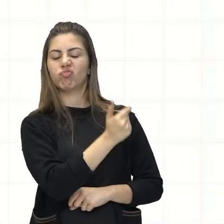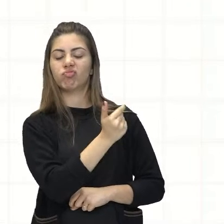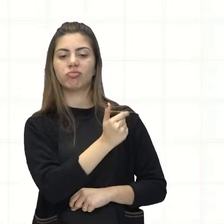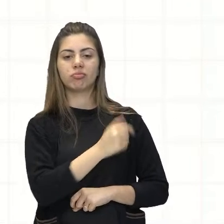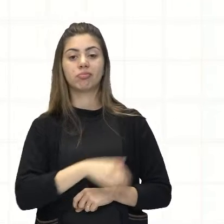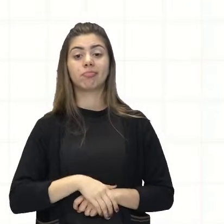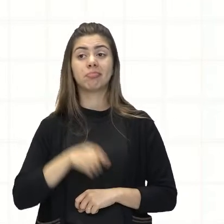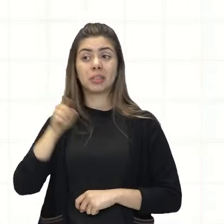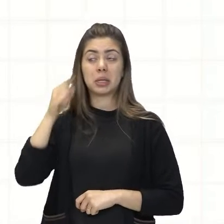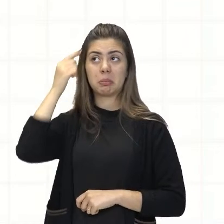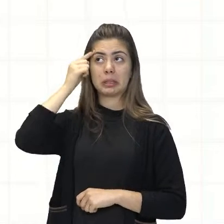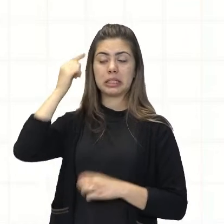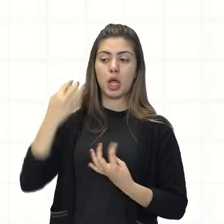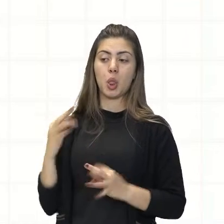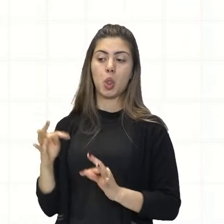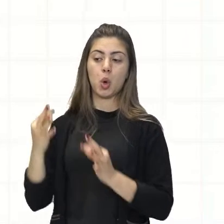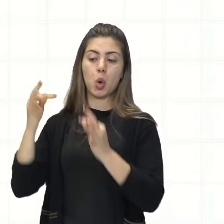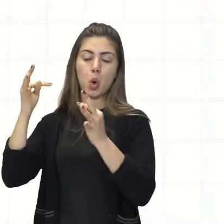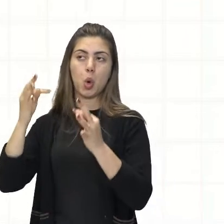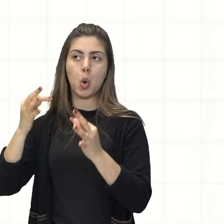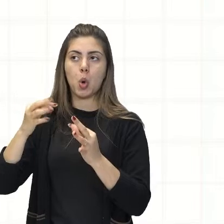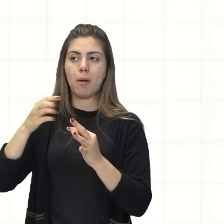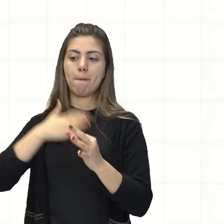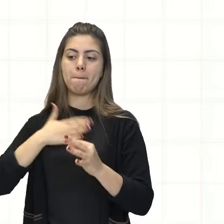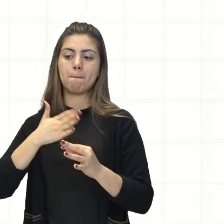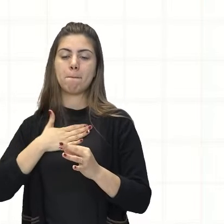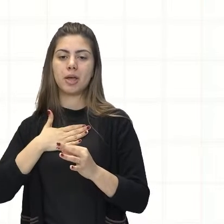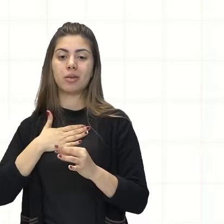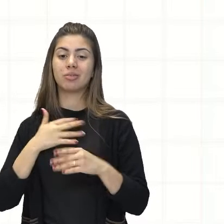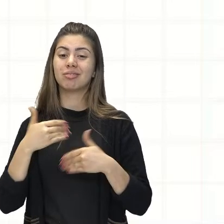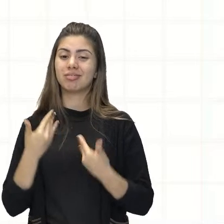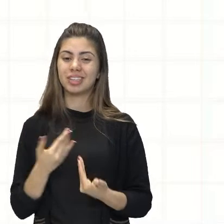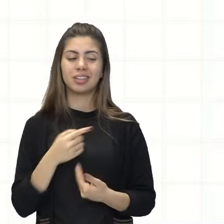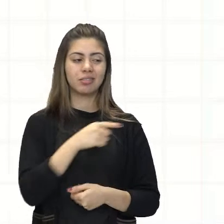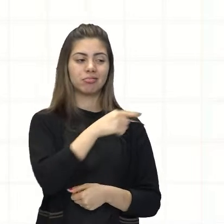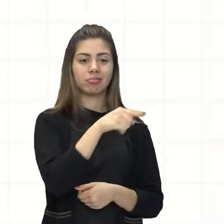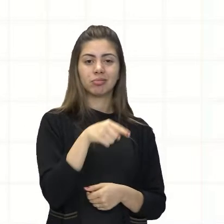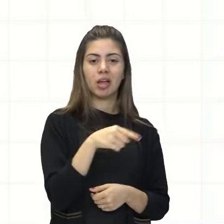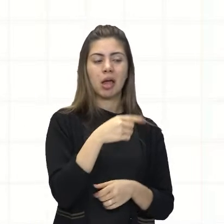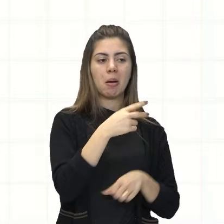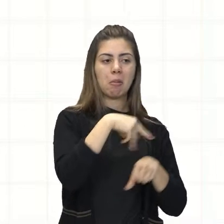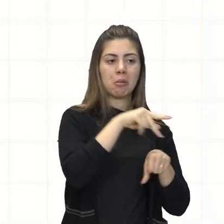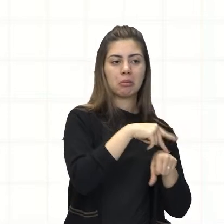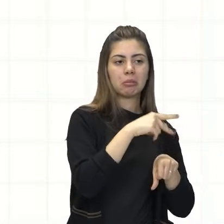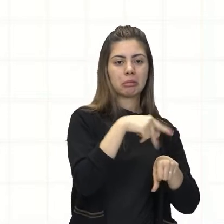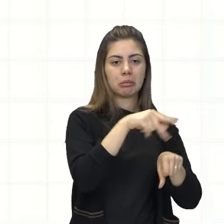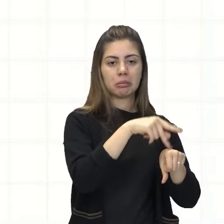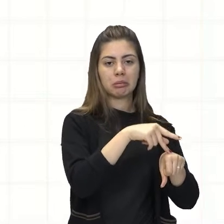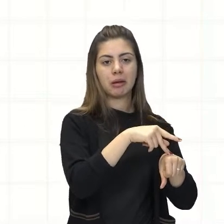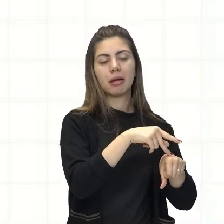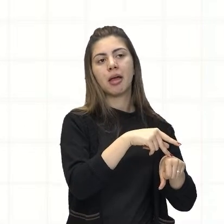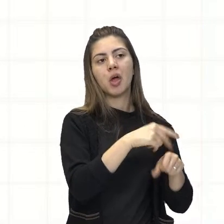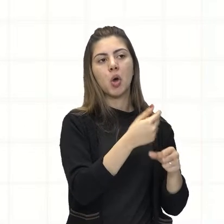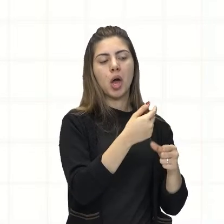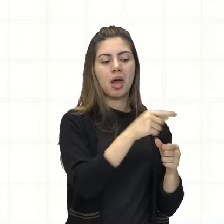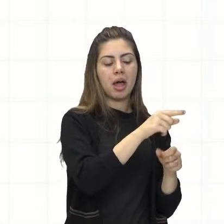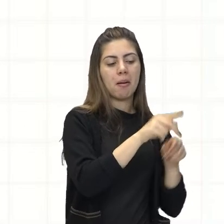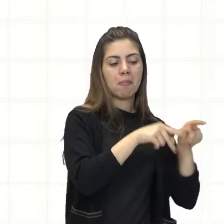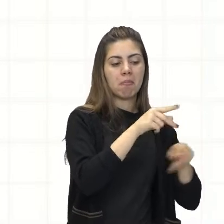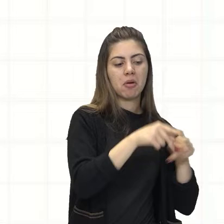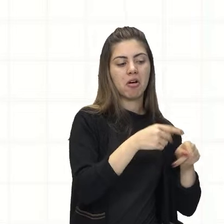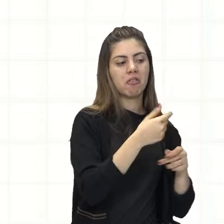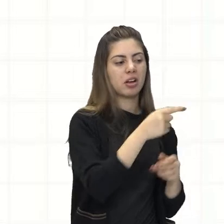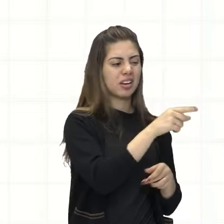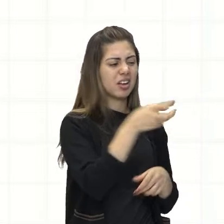como a mais tecnológica, e vai acabar negligenciando e tratando como inferior a cultura